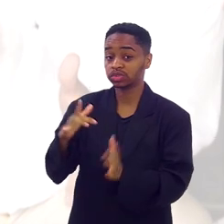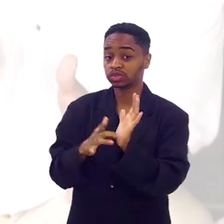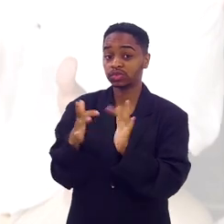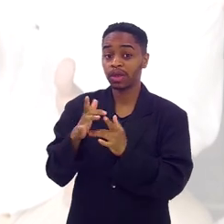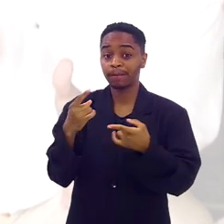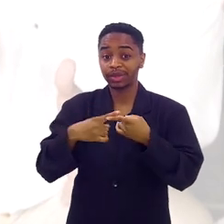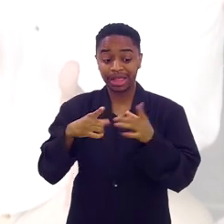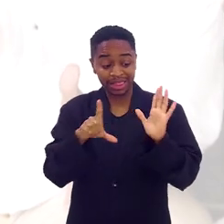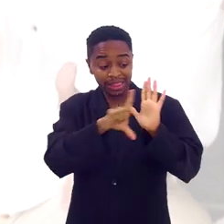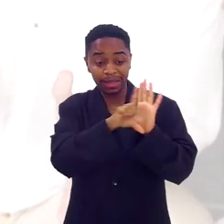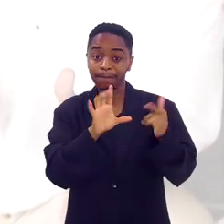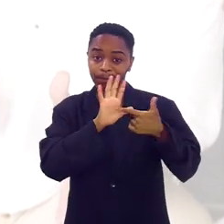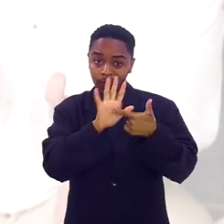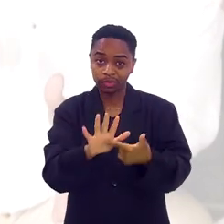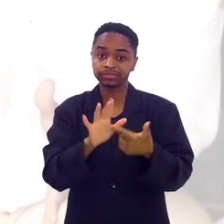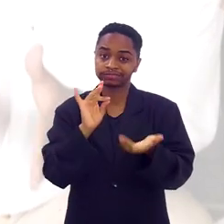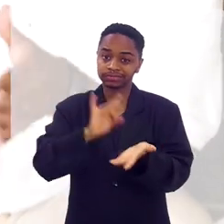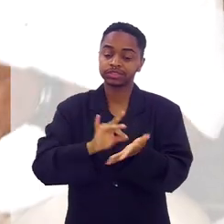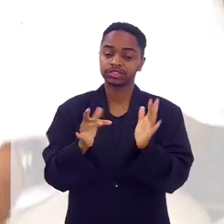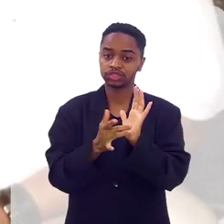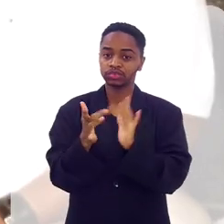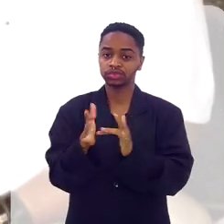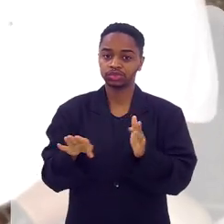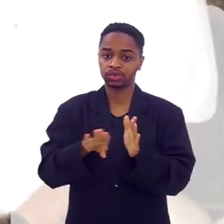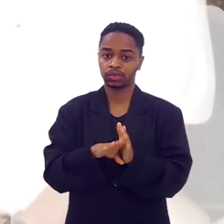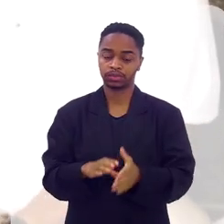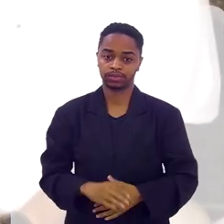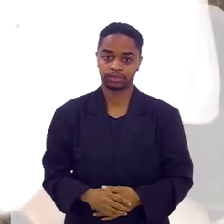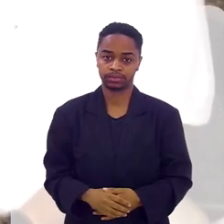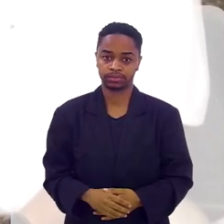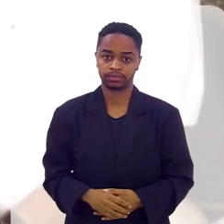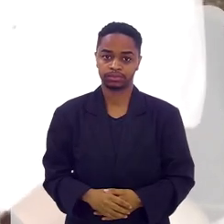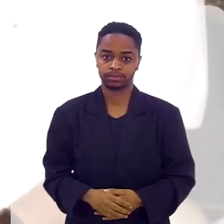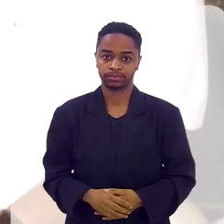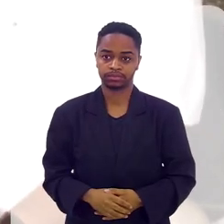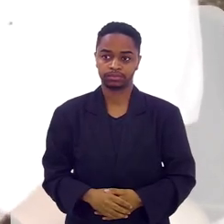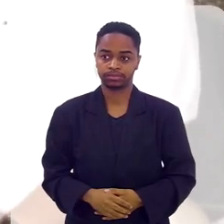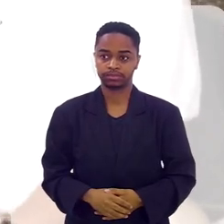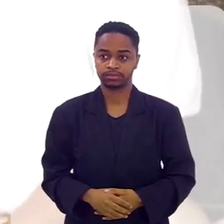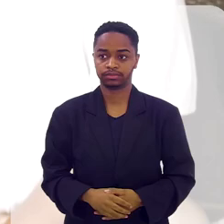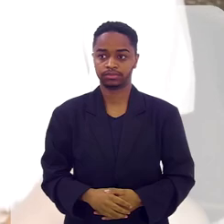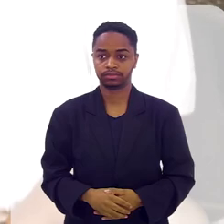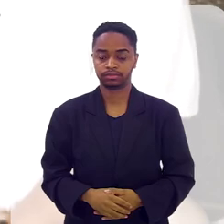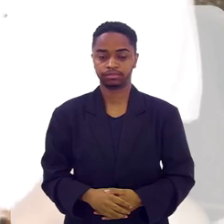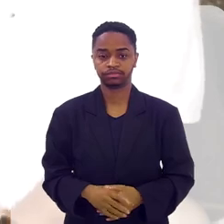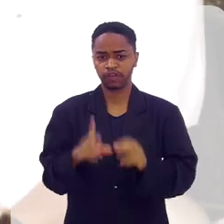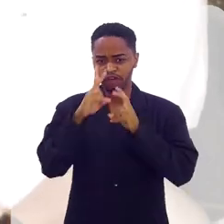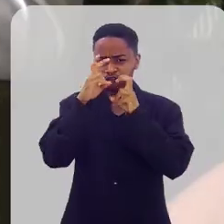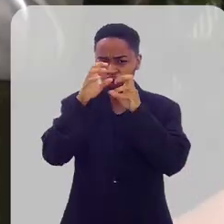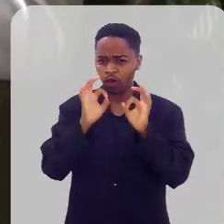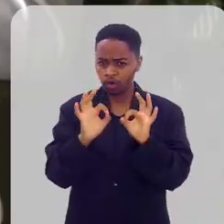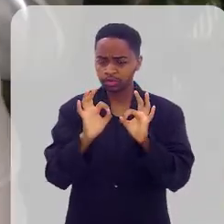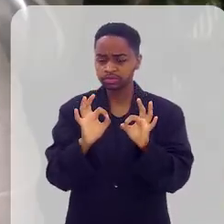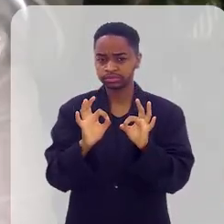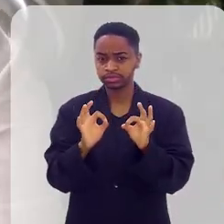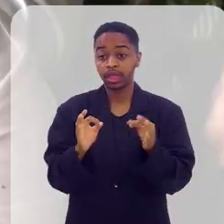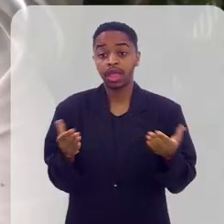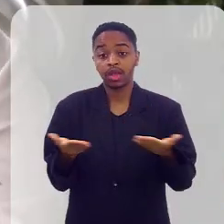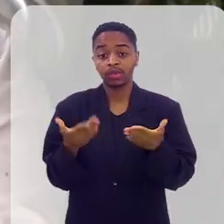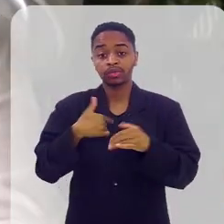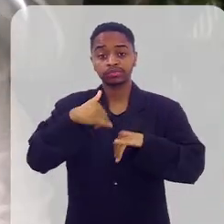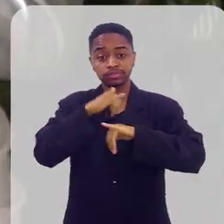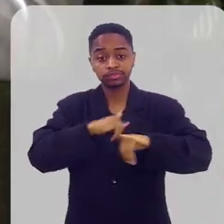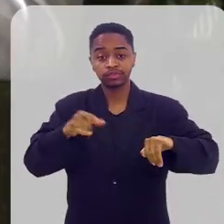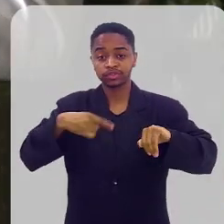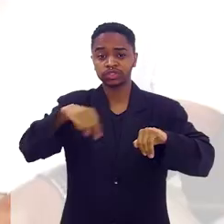momento a lei dizia que o Messias iria chegar e ele chegou. Eu estou besta com isso. Isso é muito forte. É muito forte. Depois dessa, posso falar para você?